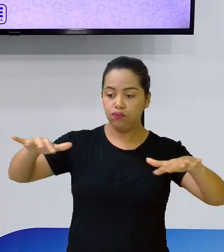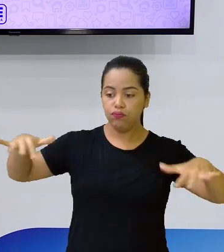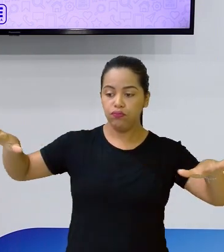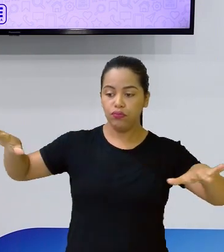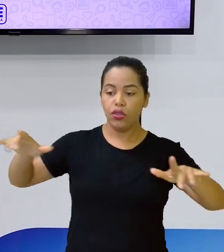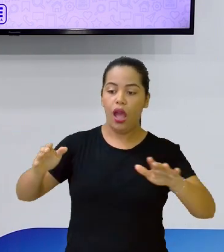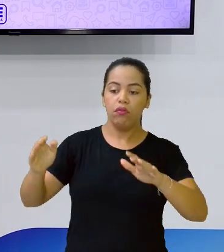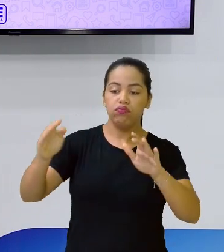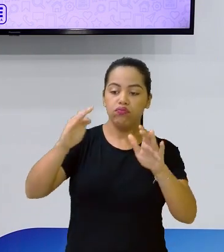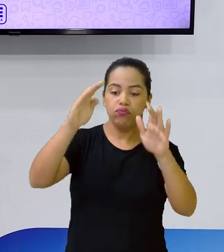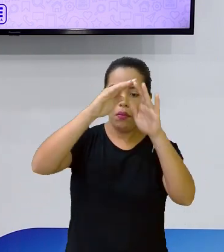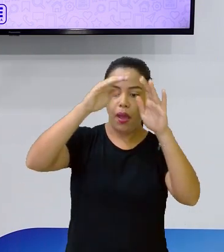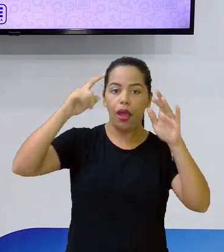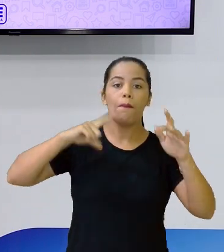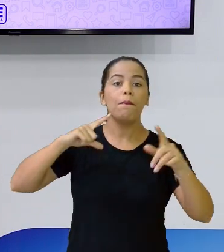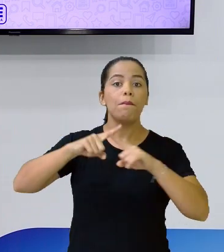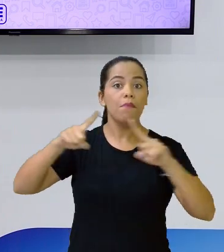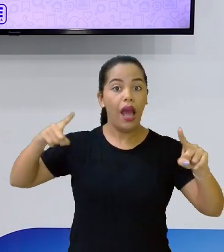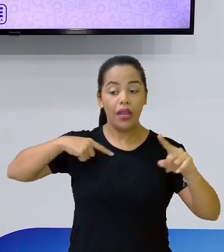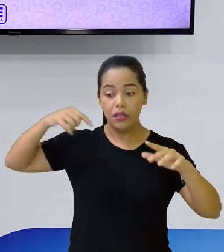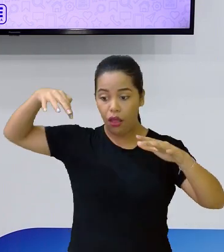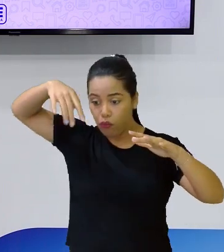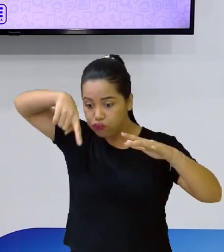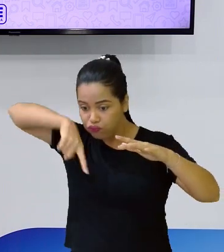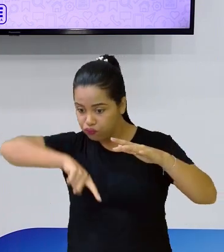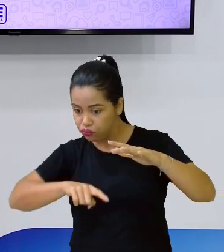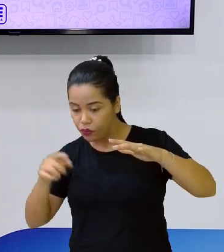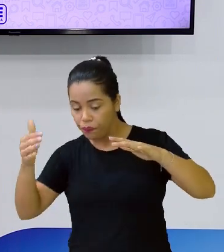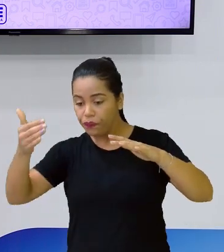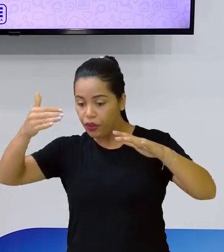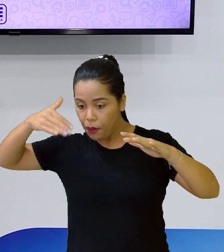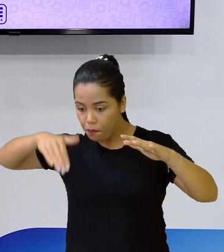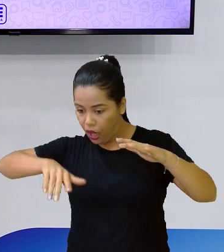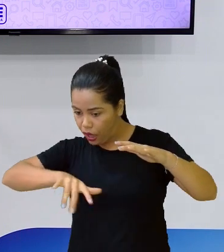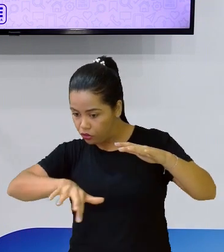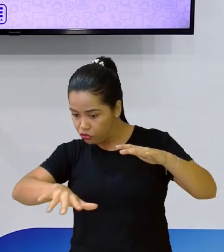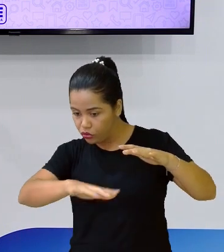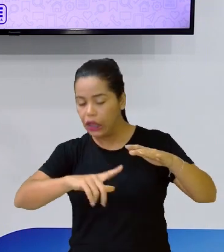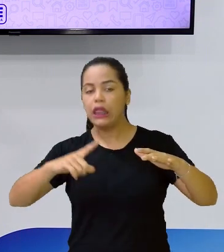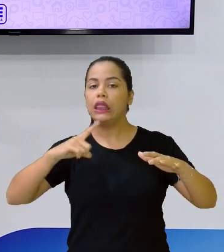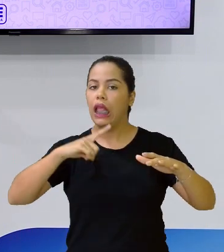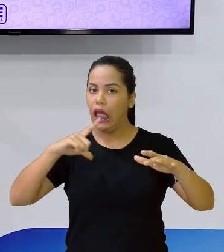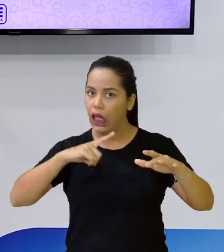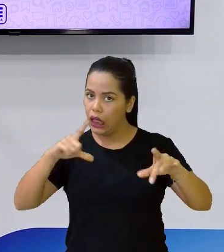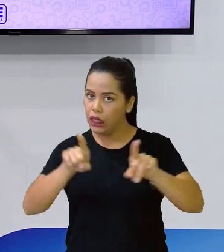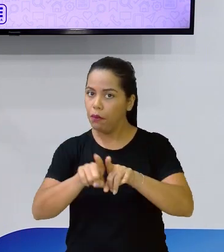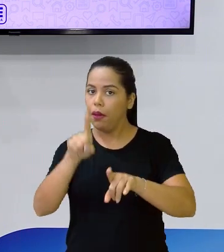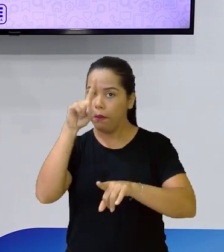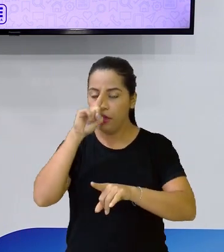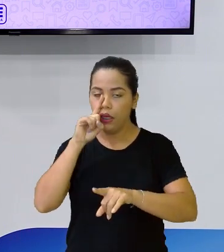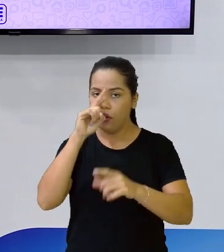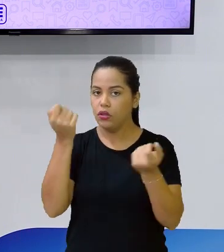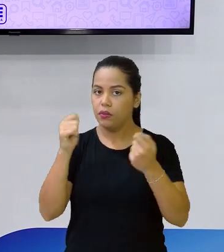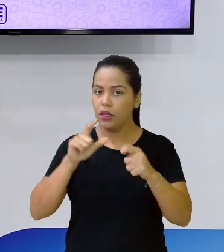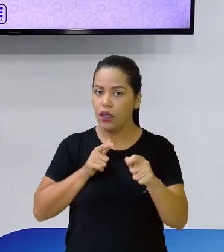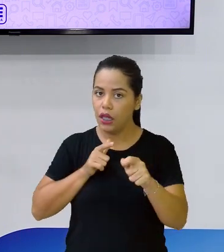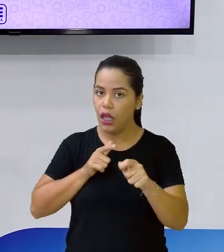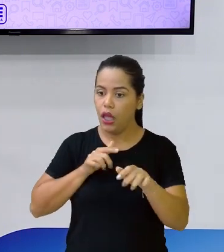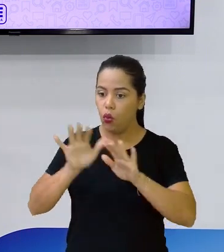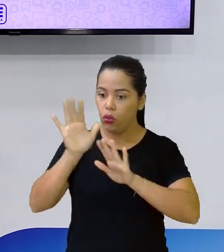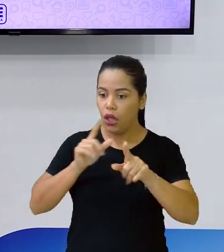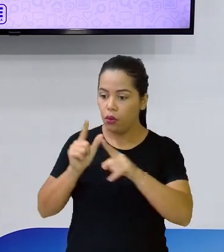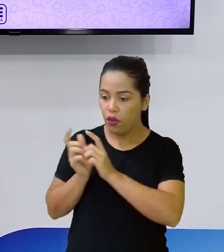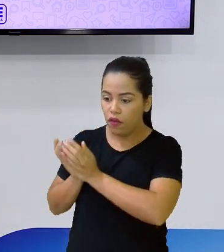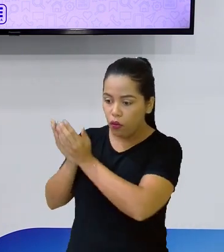gigantesca. E esses icebergs, eles podem sim causar alguns acidentes com navios, com embarcações que estão passando por